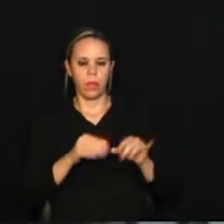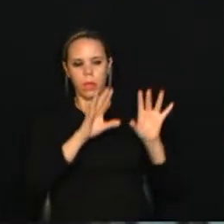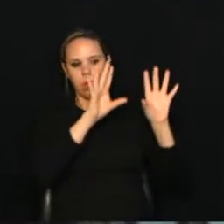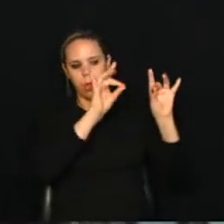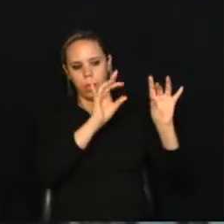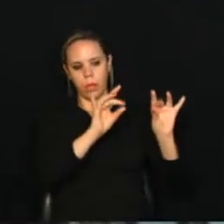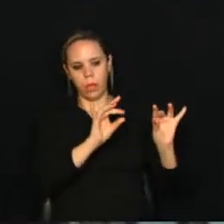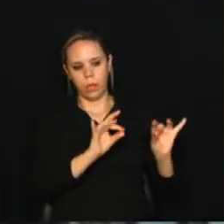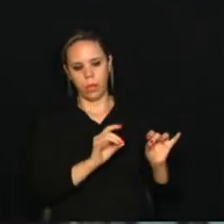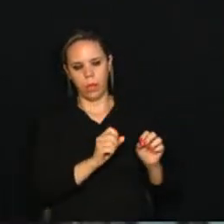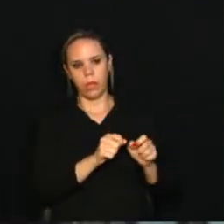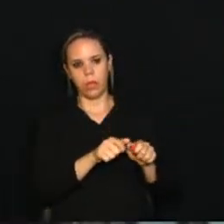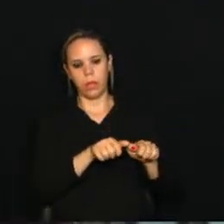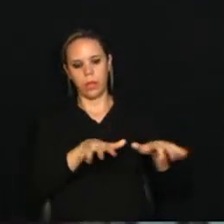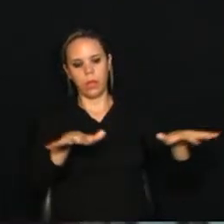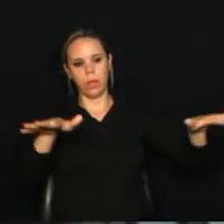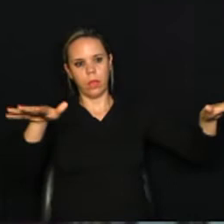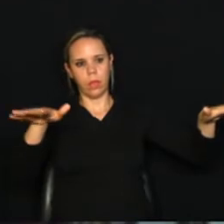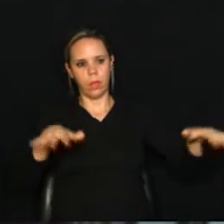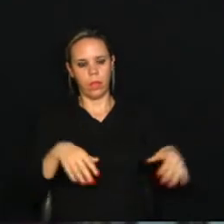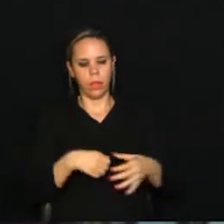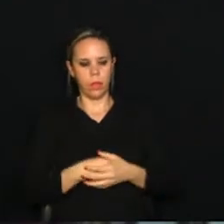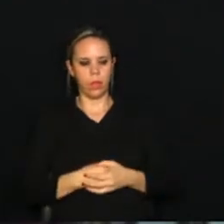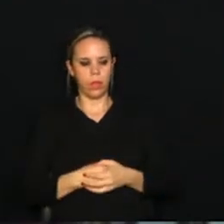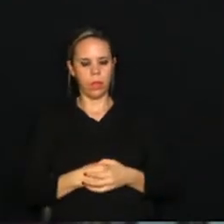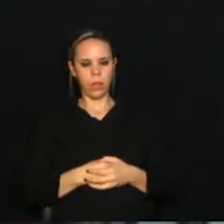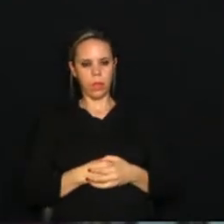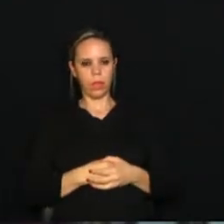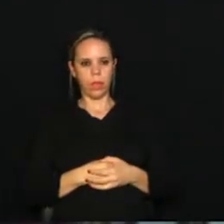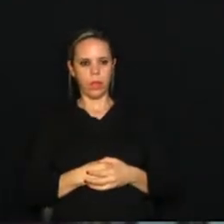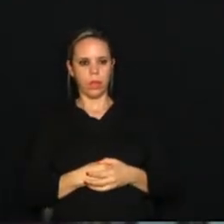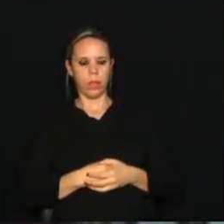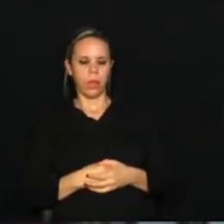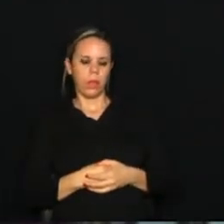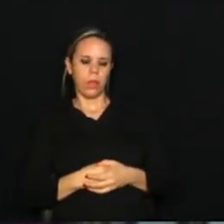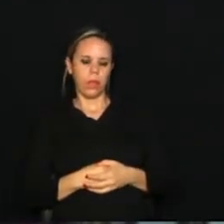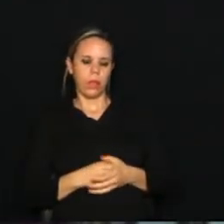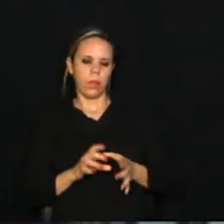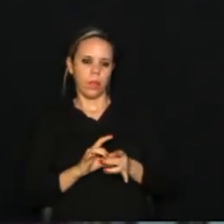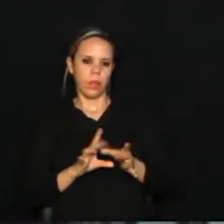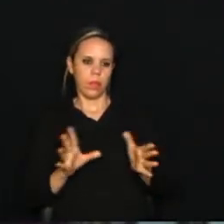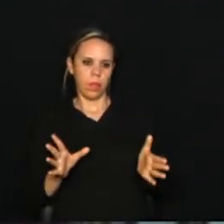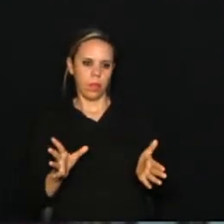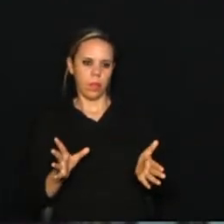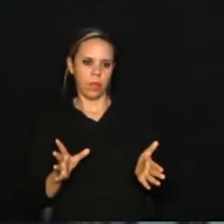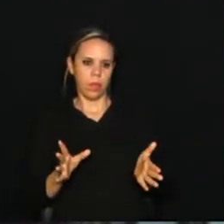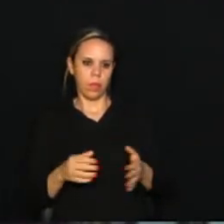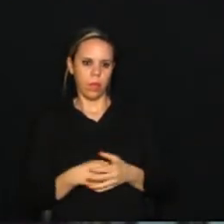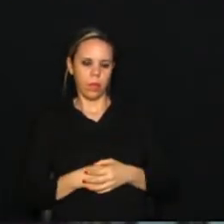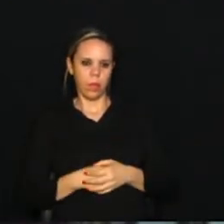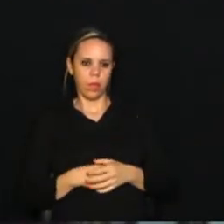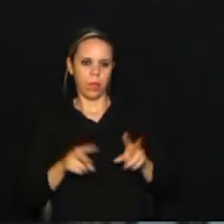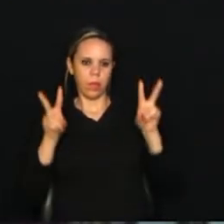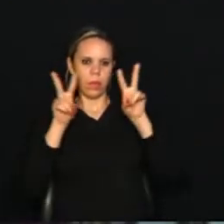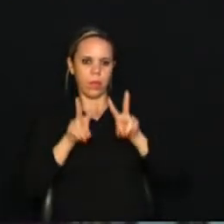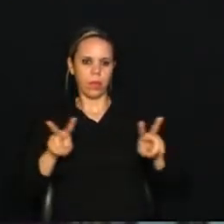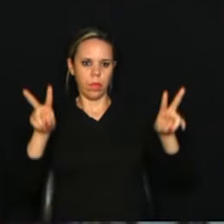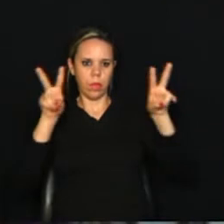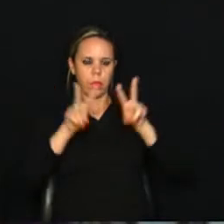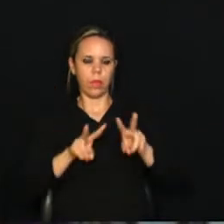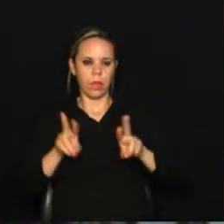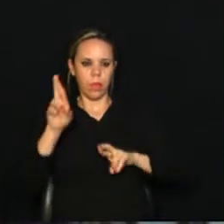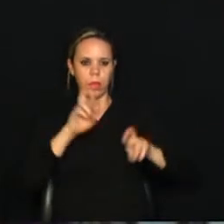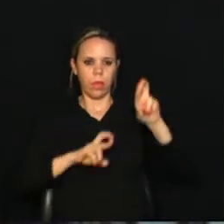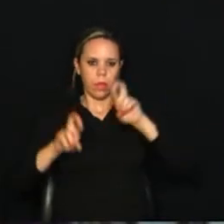mais espalhado, né? Porque aí isso permite uma visualização e uma